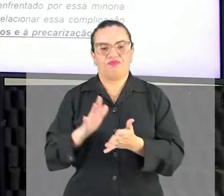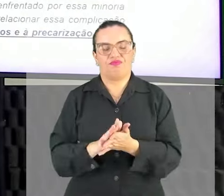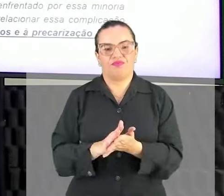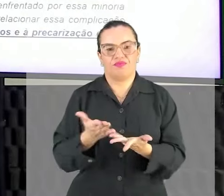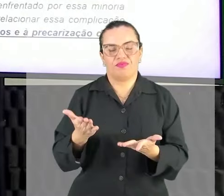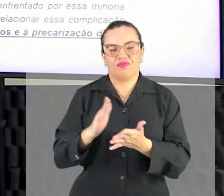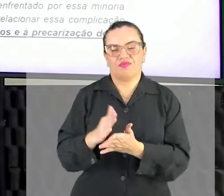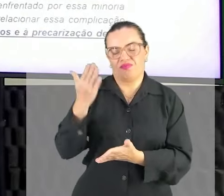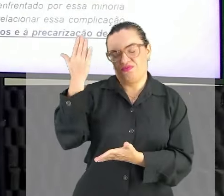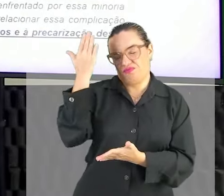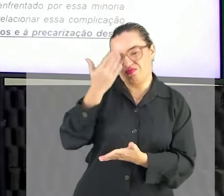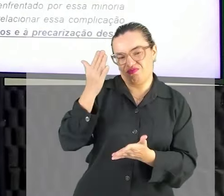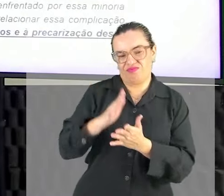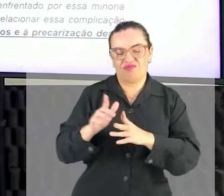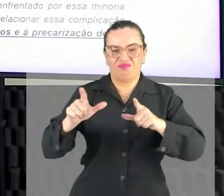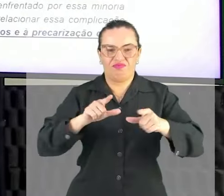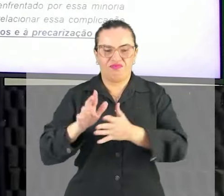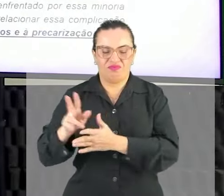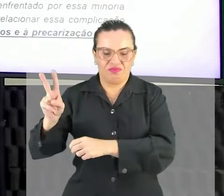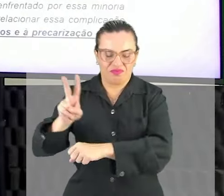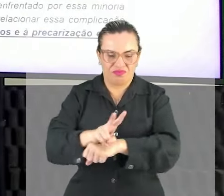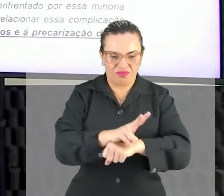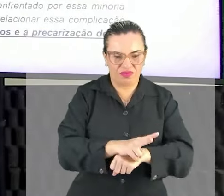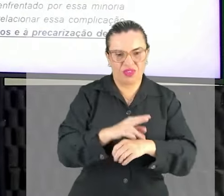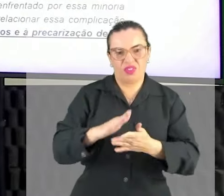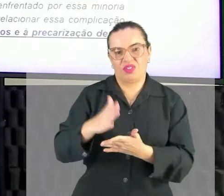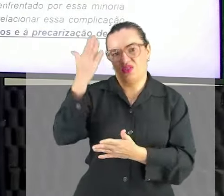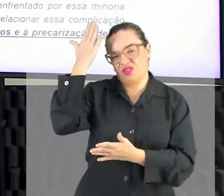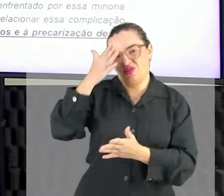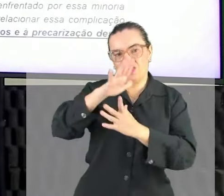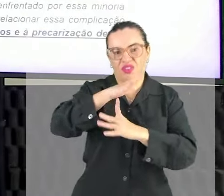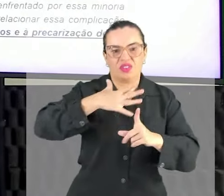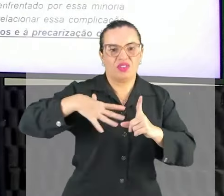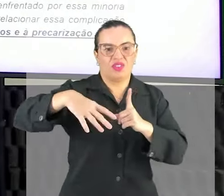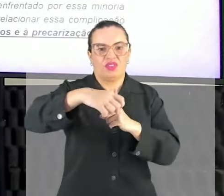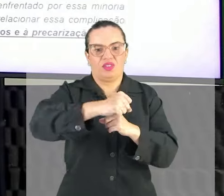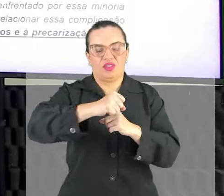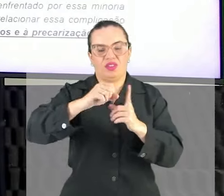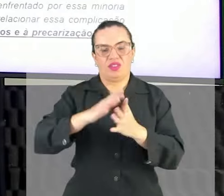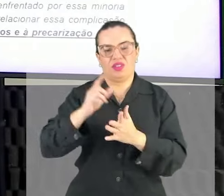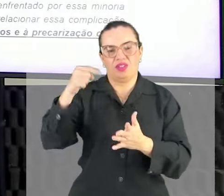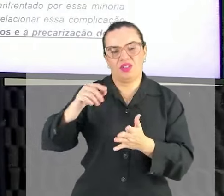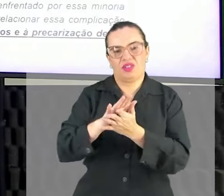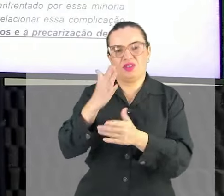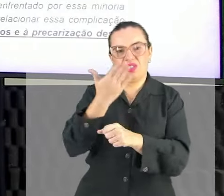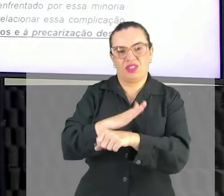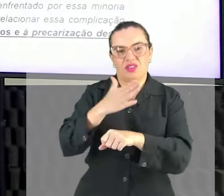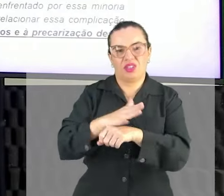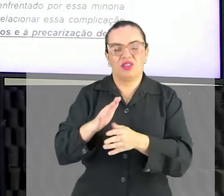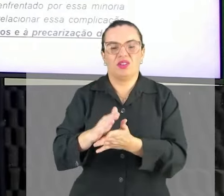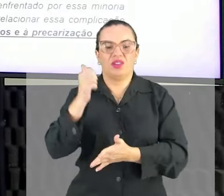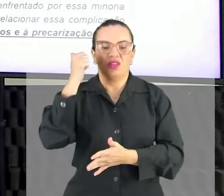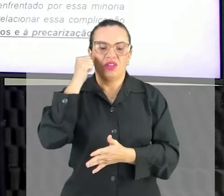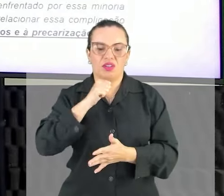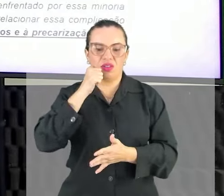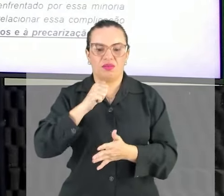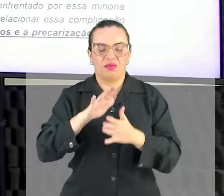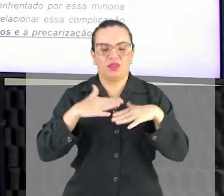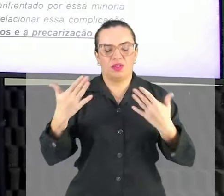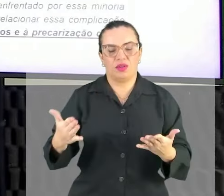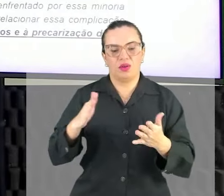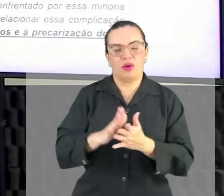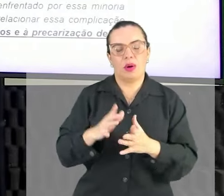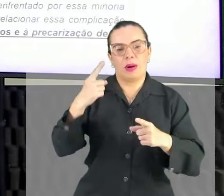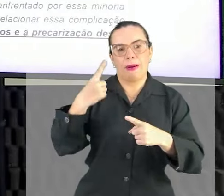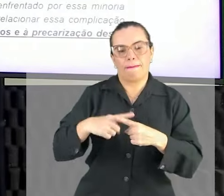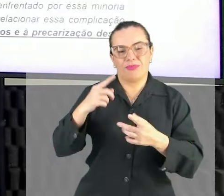trabalho de cuidados, que é invisível na sociedade brasileira, praticado por mulheres, se dá por conta